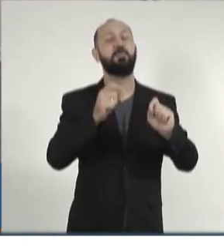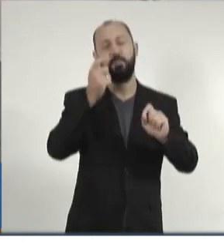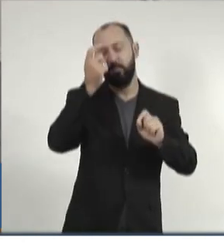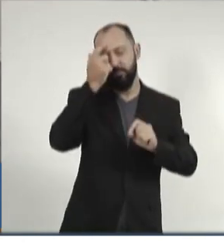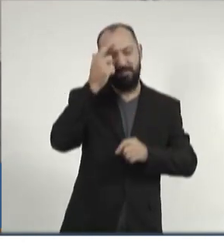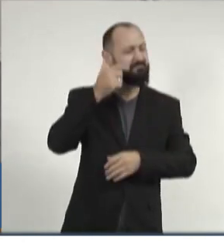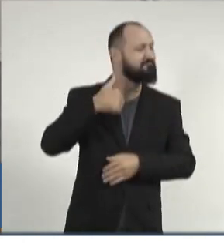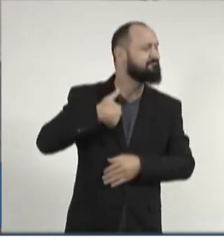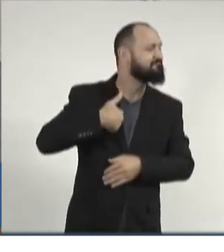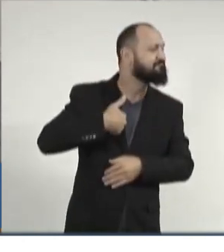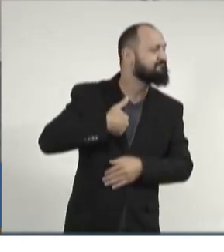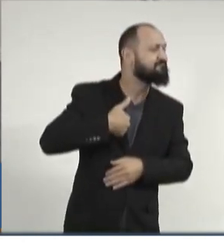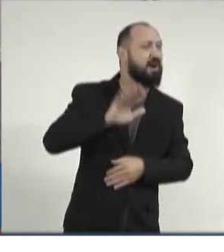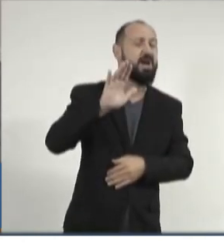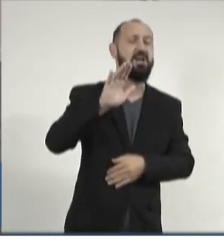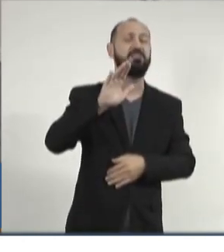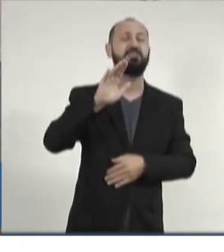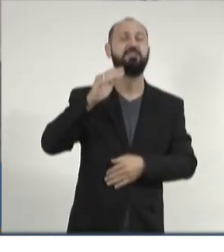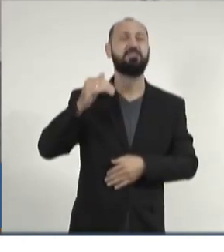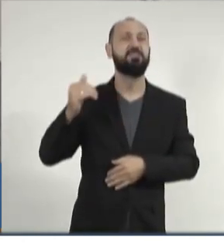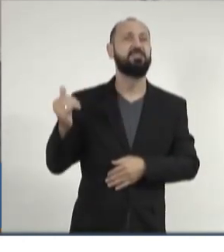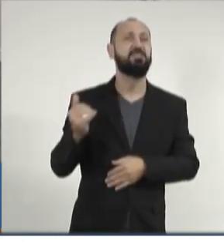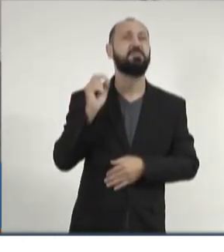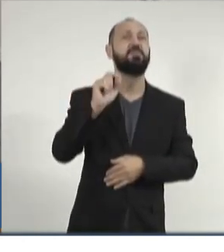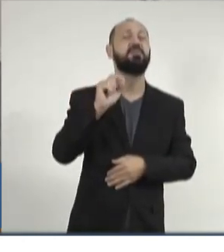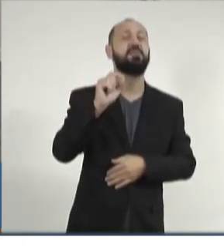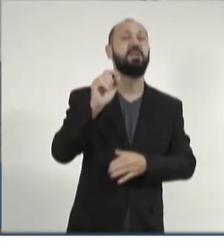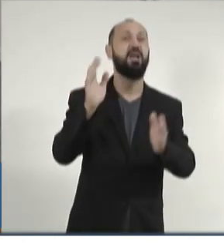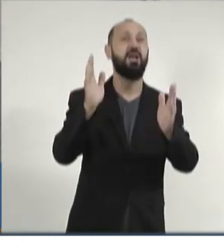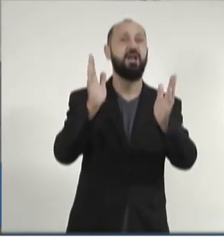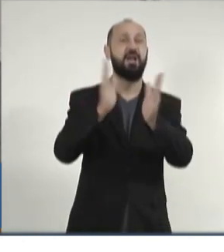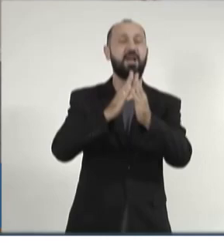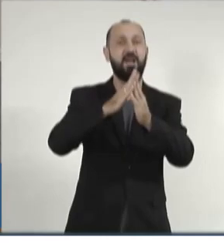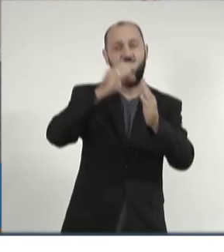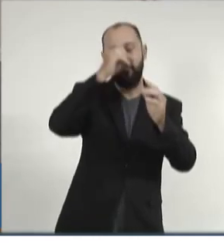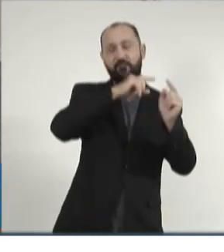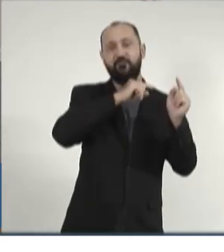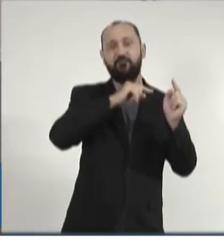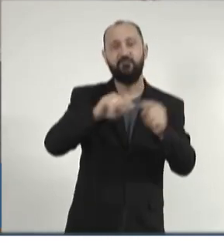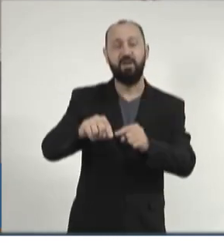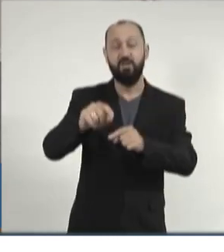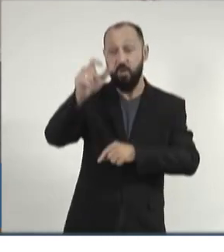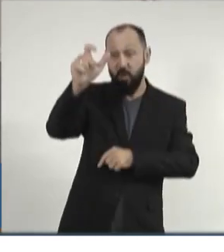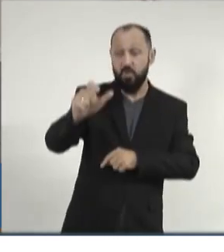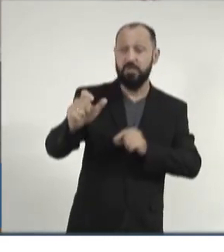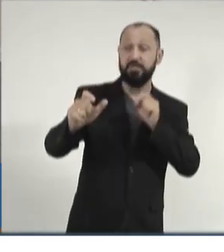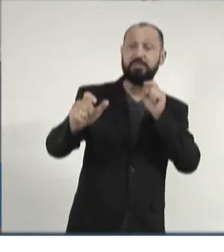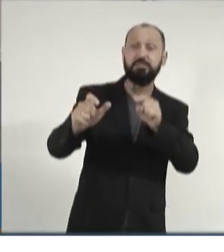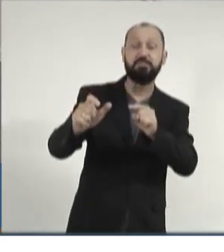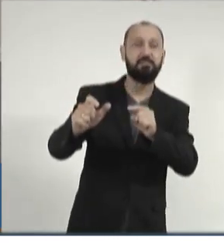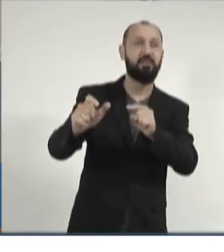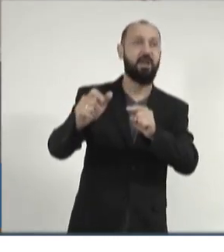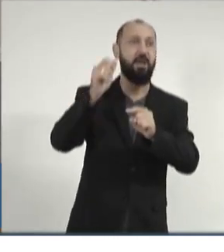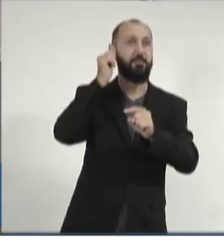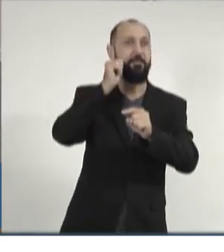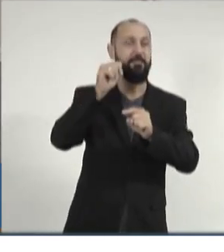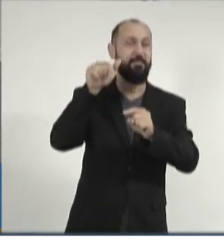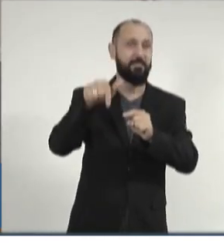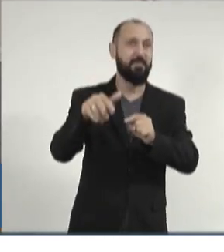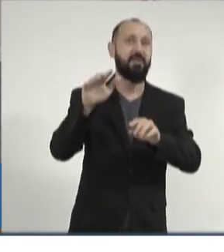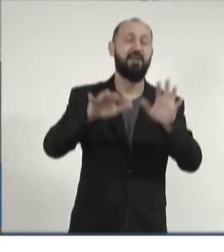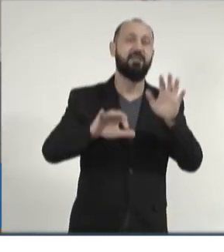considero mais importantes da atualidade, que é a violência doméstica e familiar contra a mulher, que desemboca e muitas